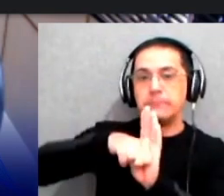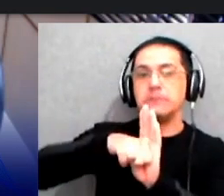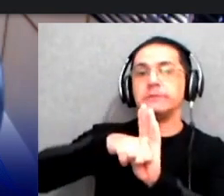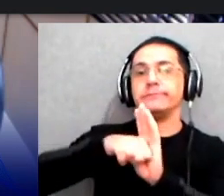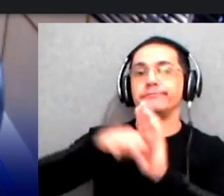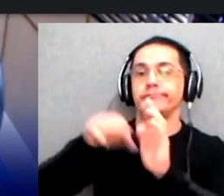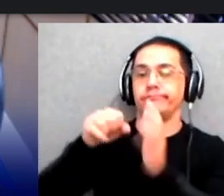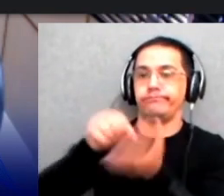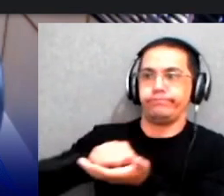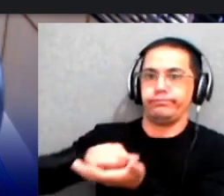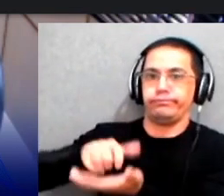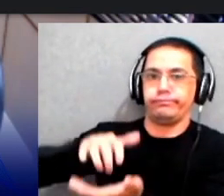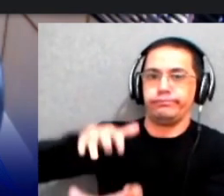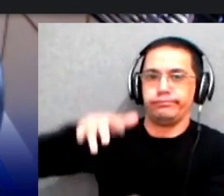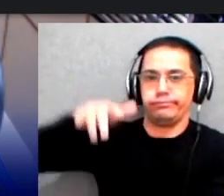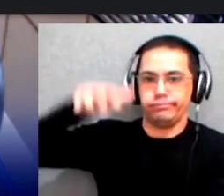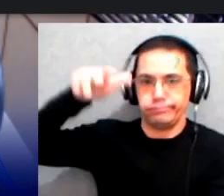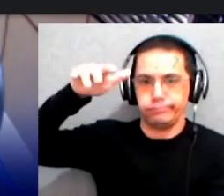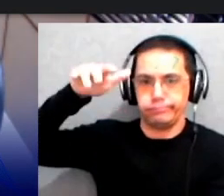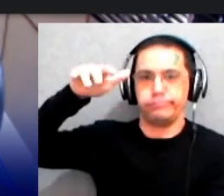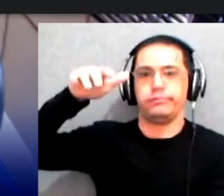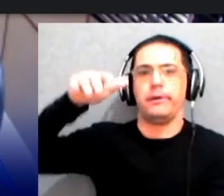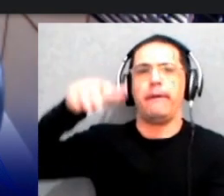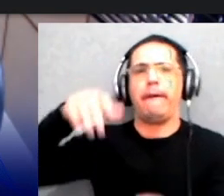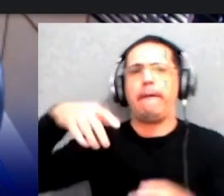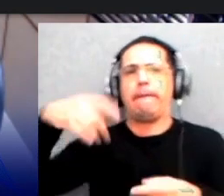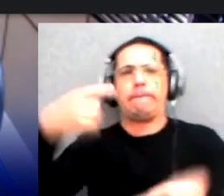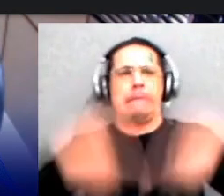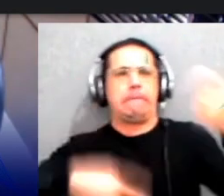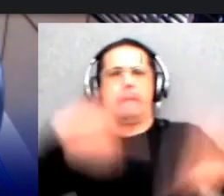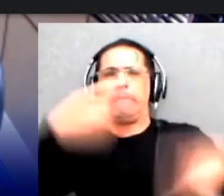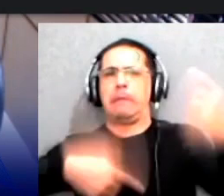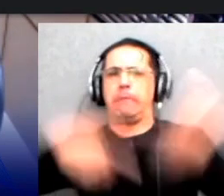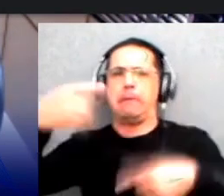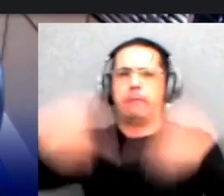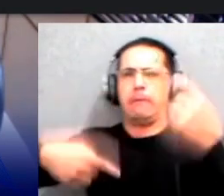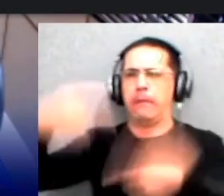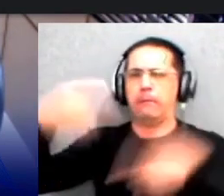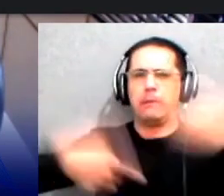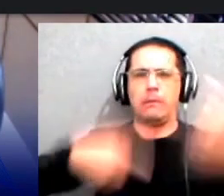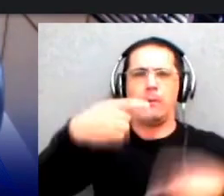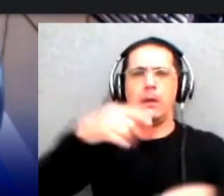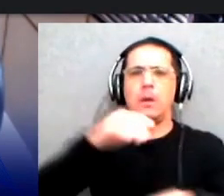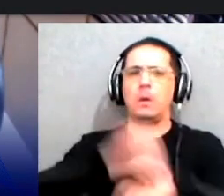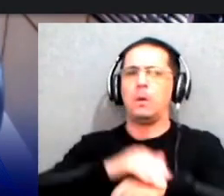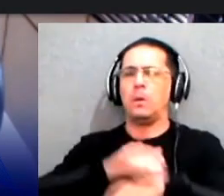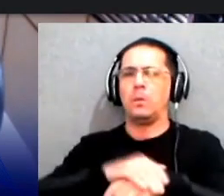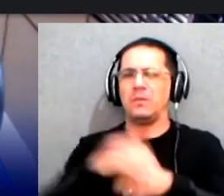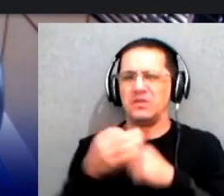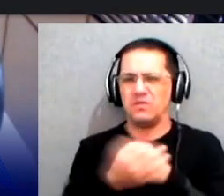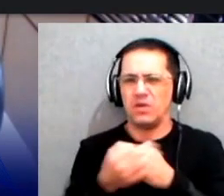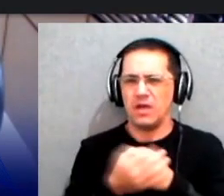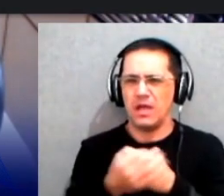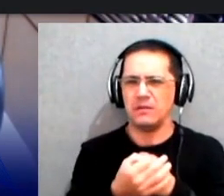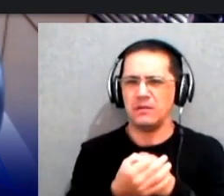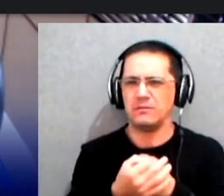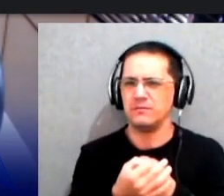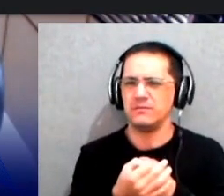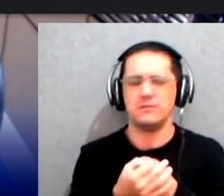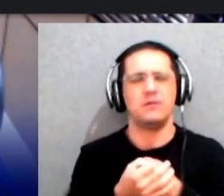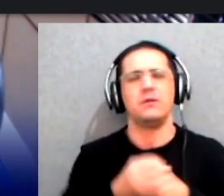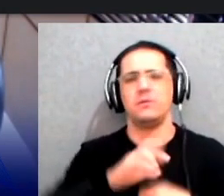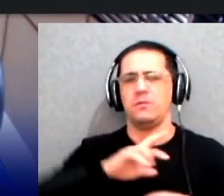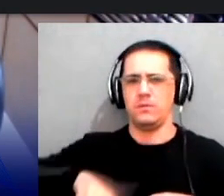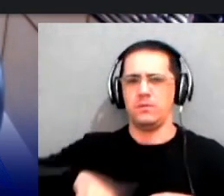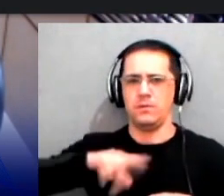não do excesso de litigação, não é disso que se trata, não de culpa dos advogados, esse é um detalhe importante. Se nós temos um